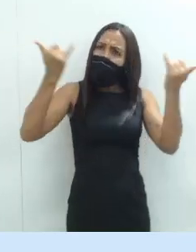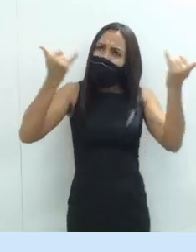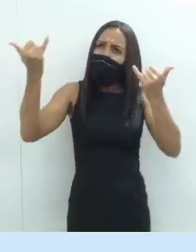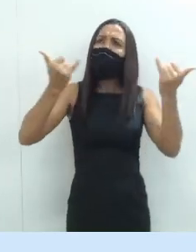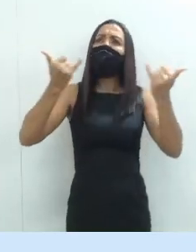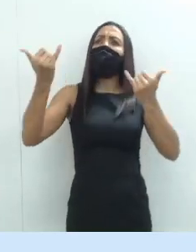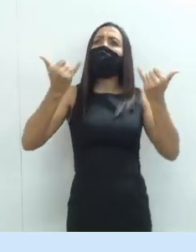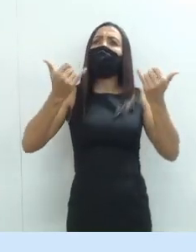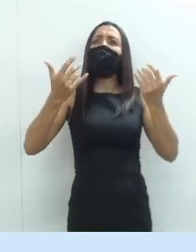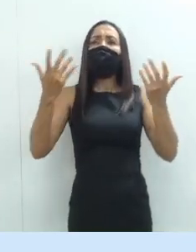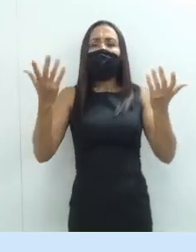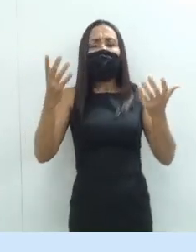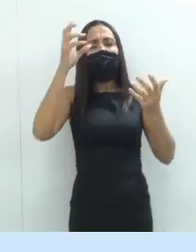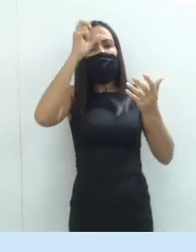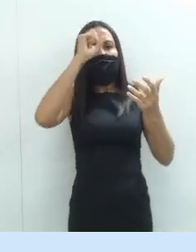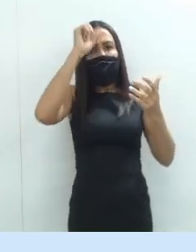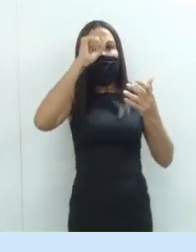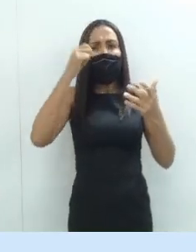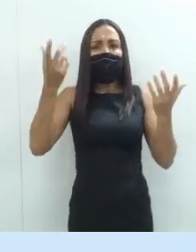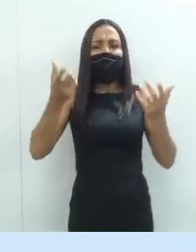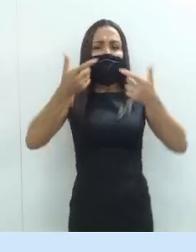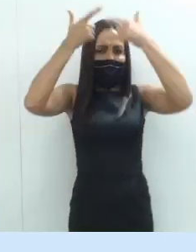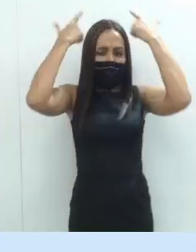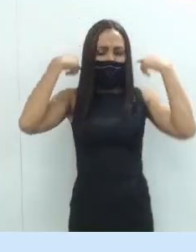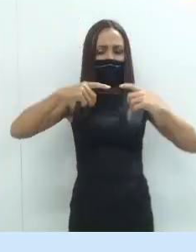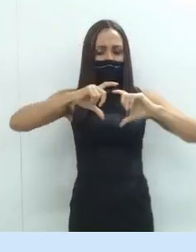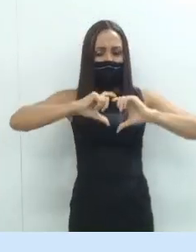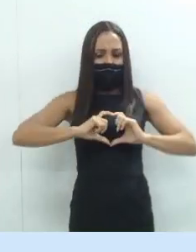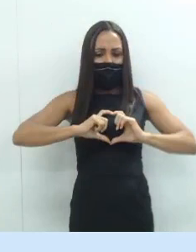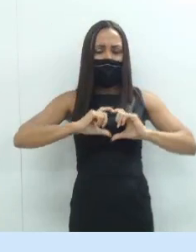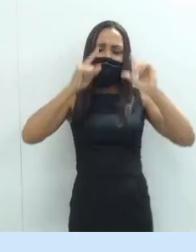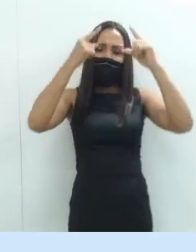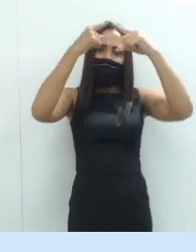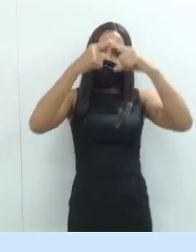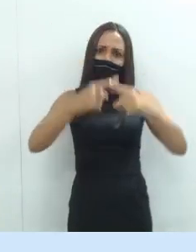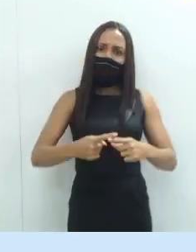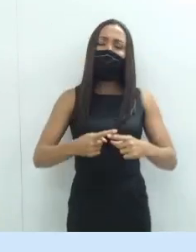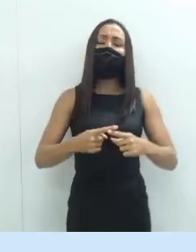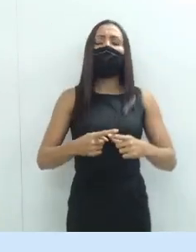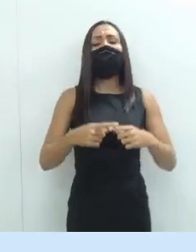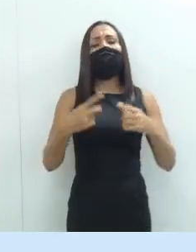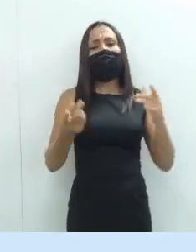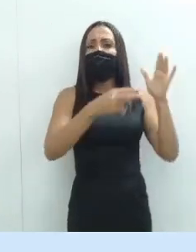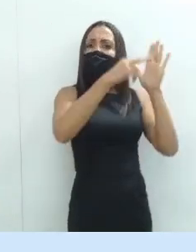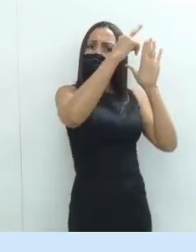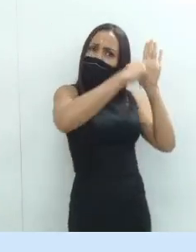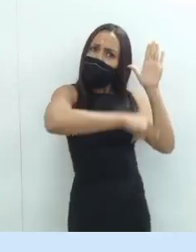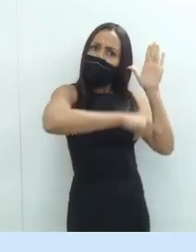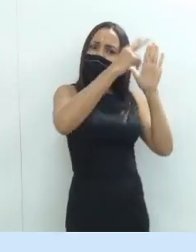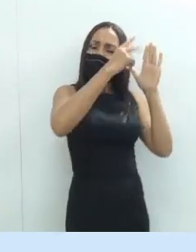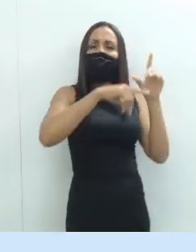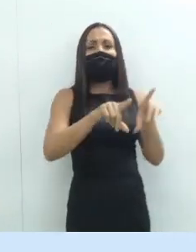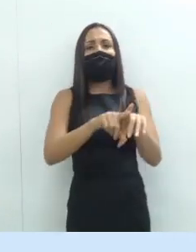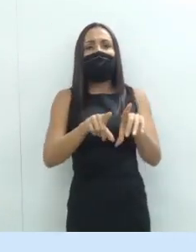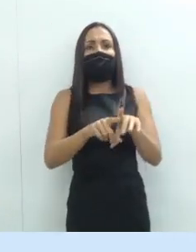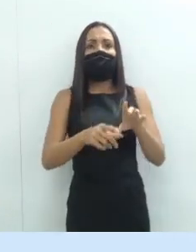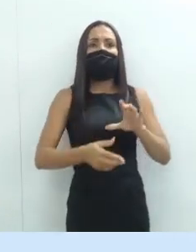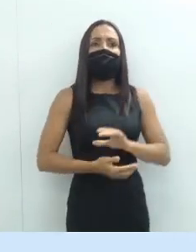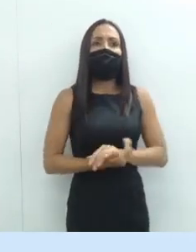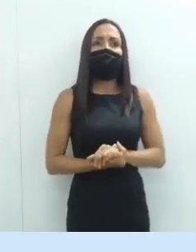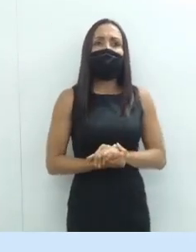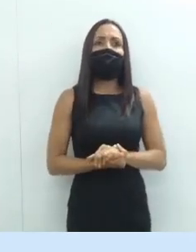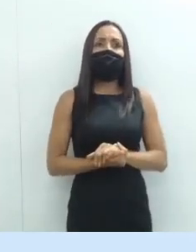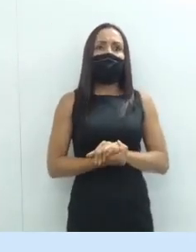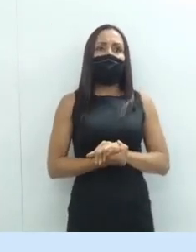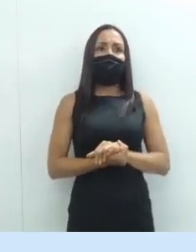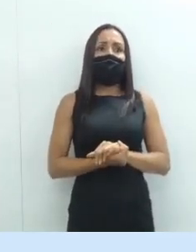atletas, as medalhas, as competições e tudo mais, então a gente vai ler também o texto para poder saber um pouco sobre isso. E